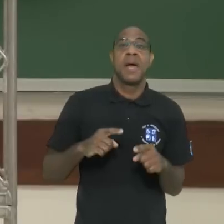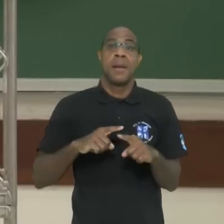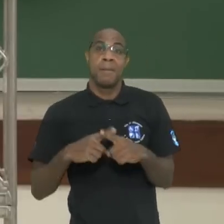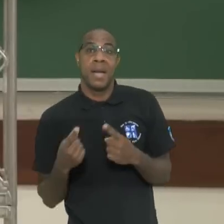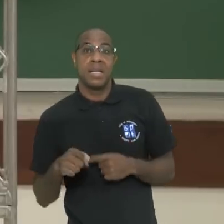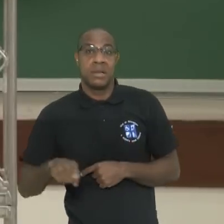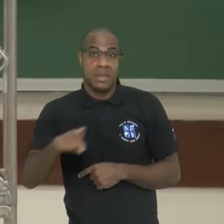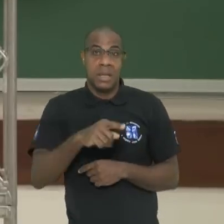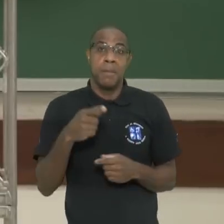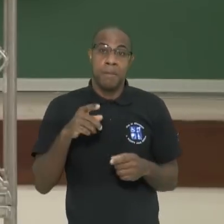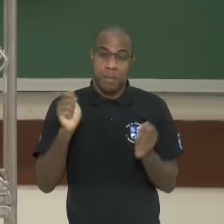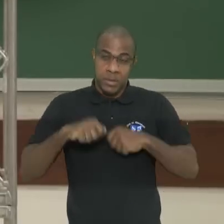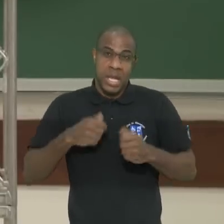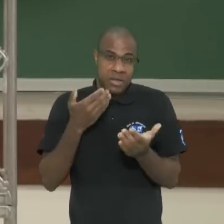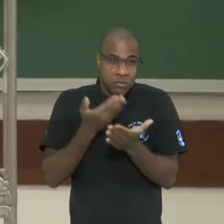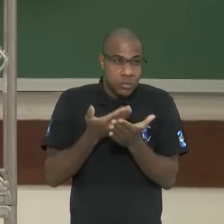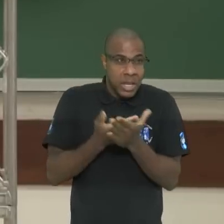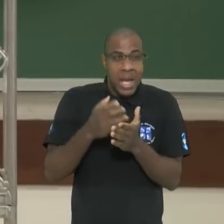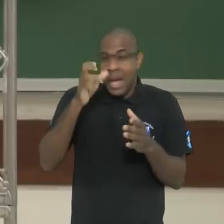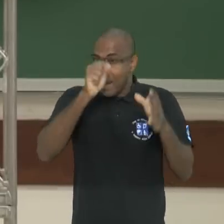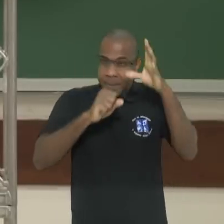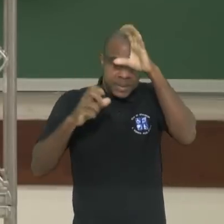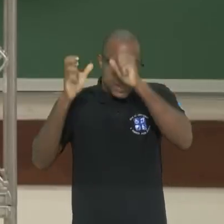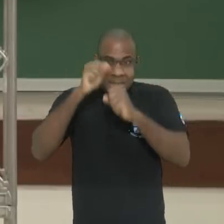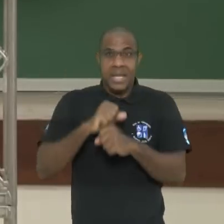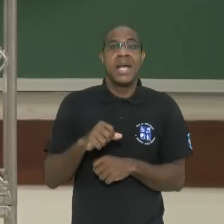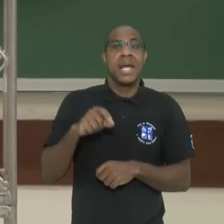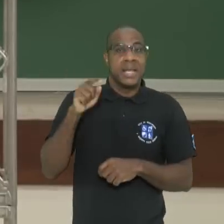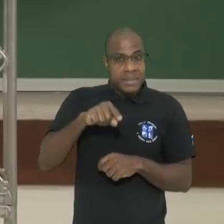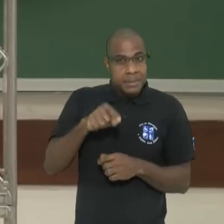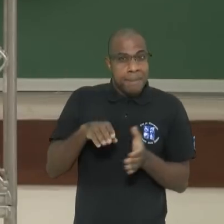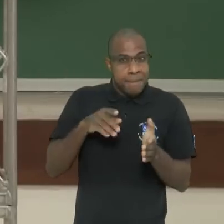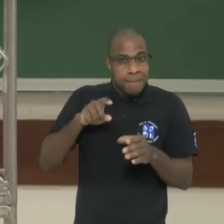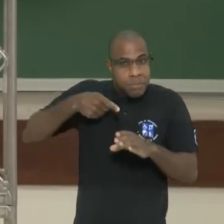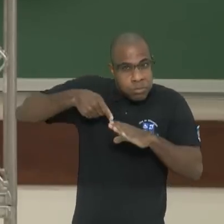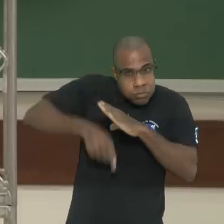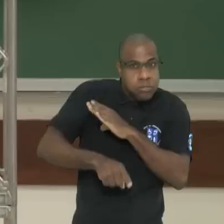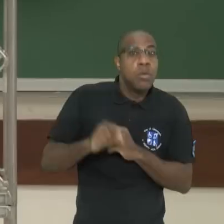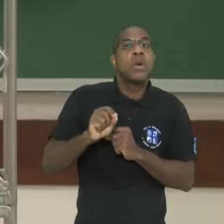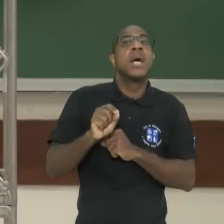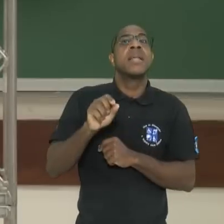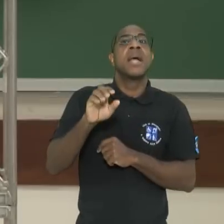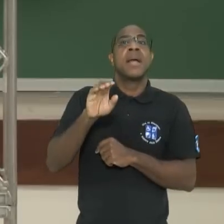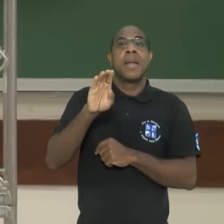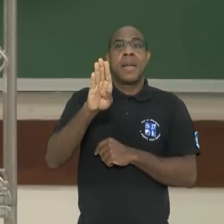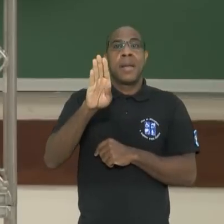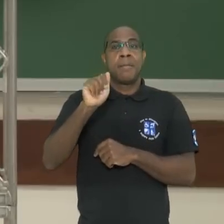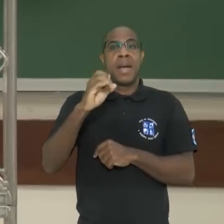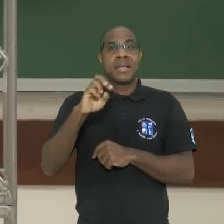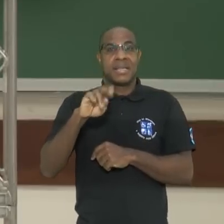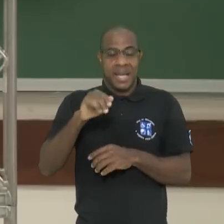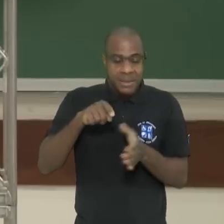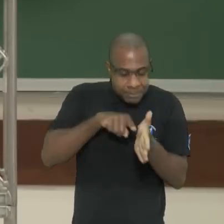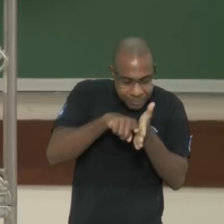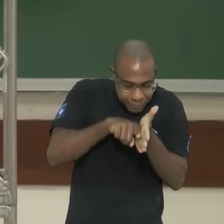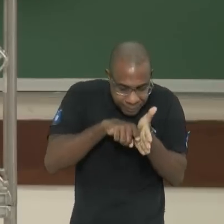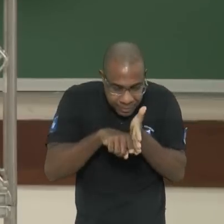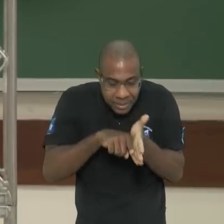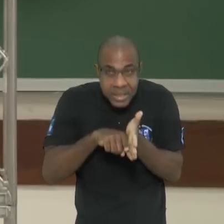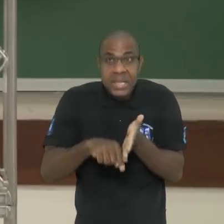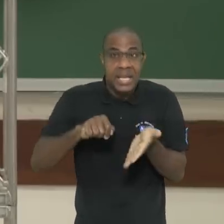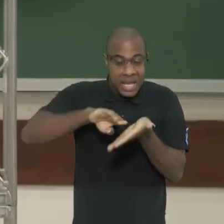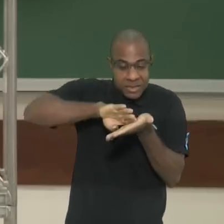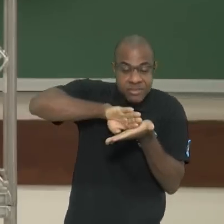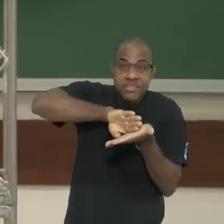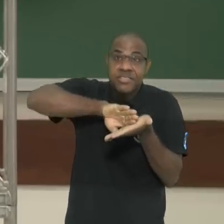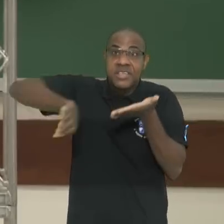você puder estudar, aprender sobre essa bactéria e depois conseguir fazer com que ela tire esse agrotóxico do ambiente, do